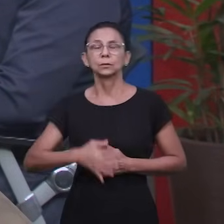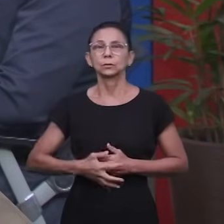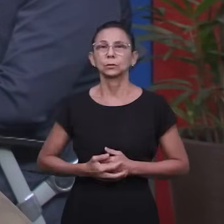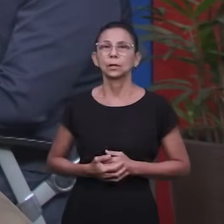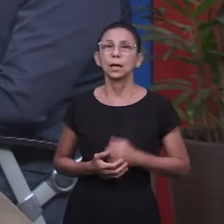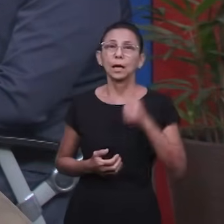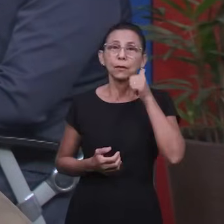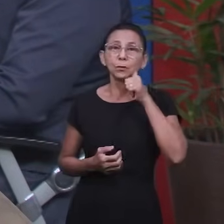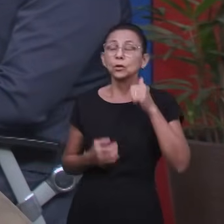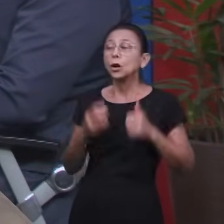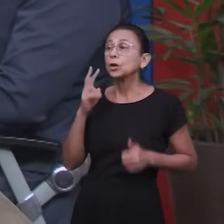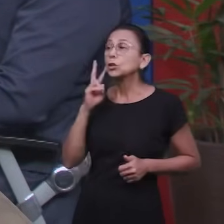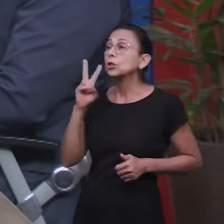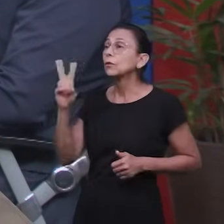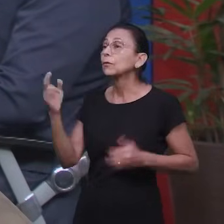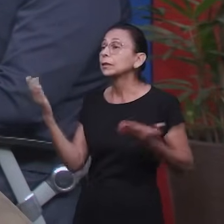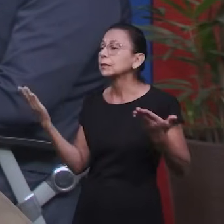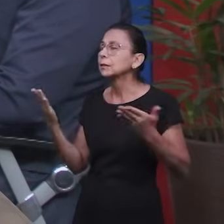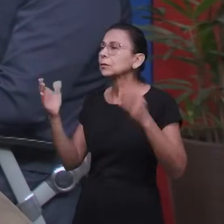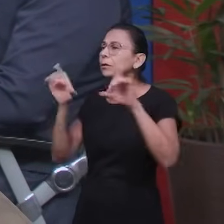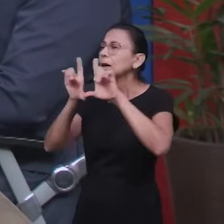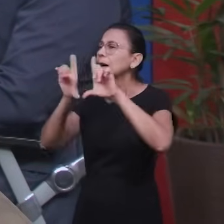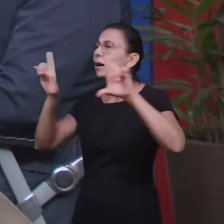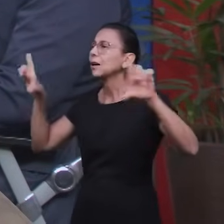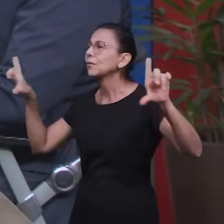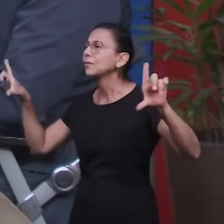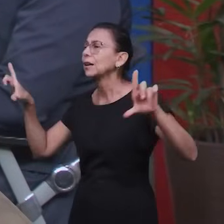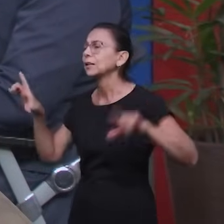comigo. E ali nós começamos a orar com ela.